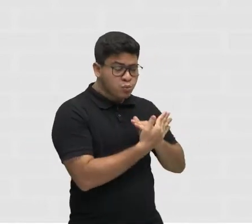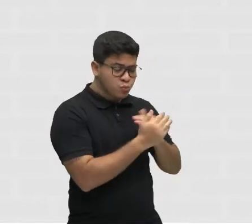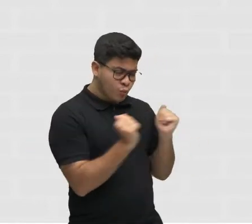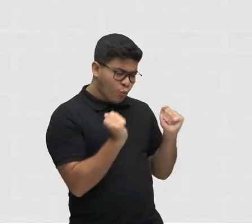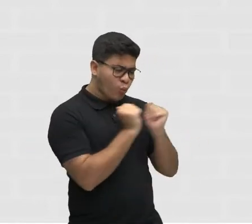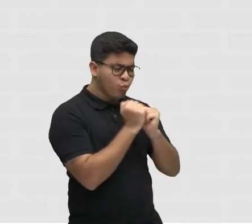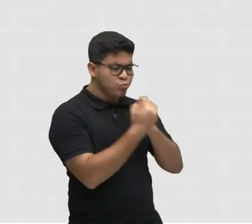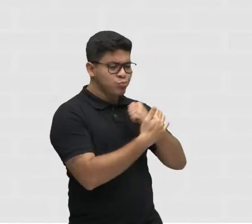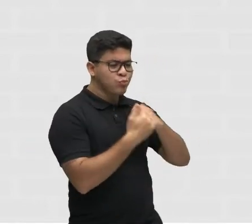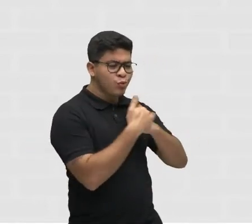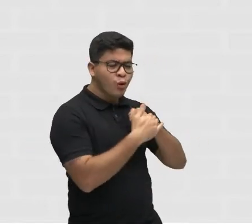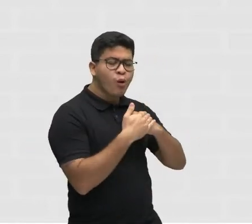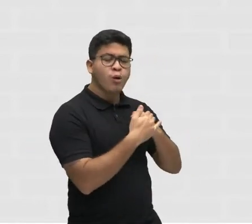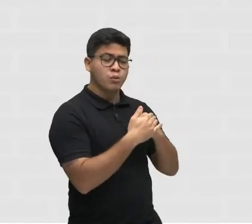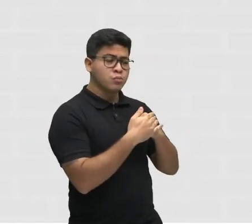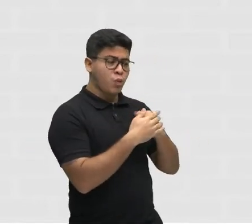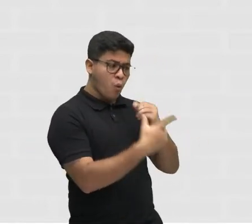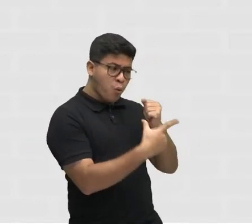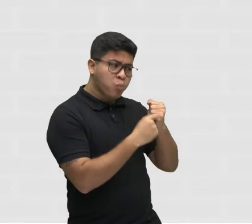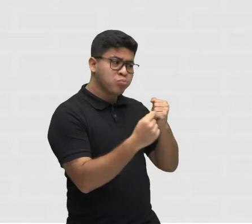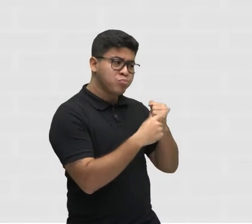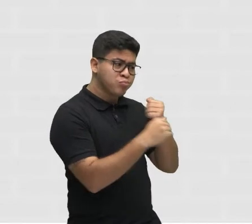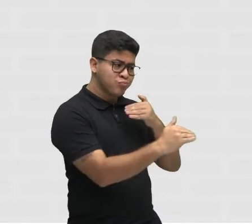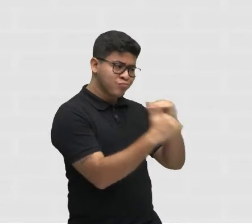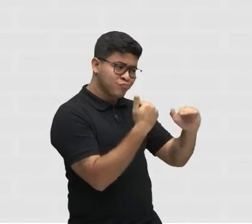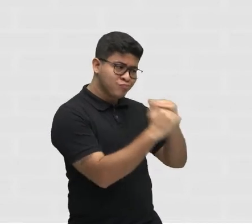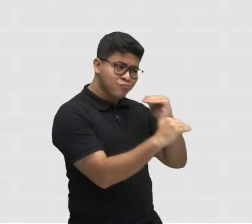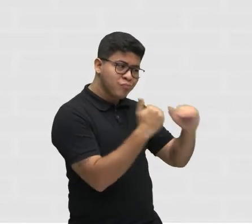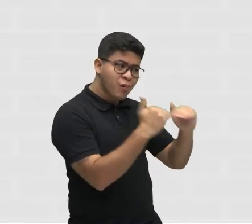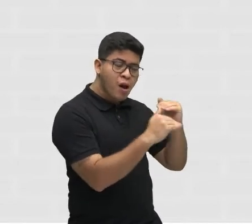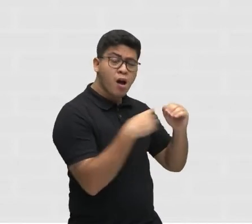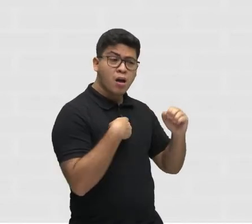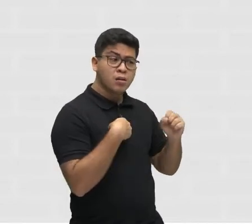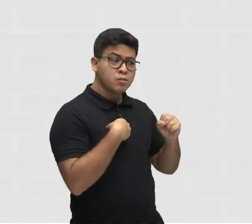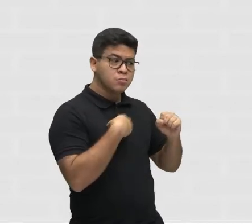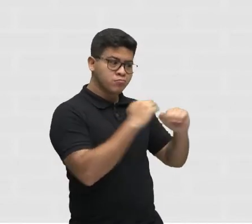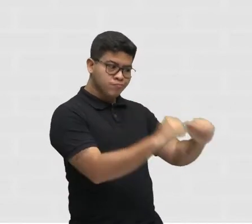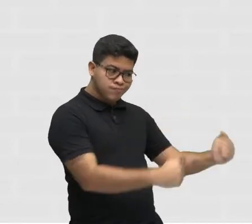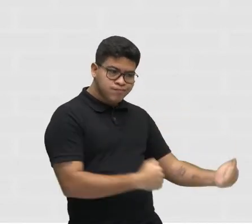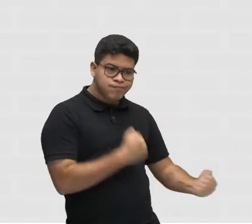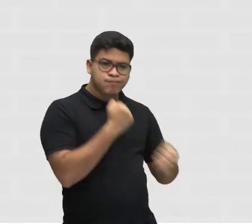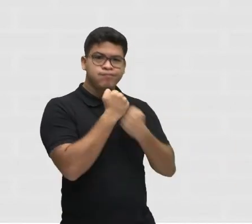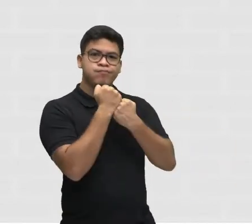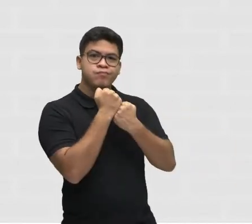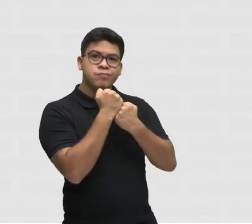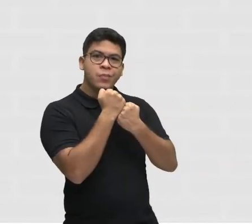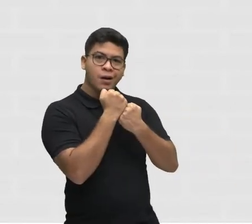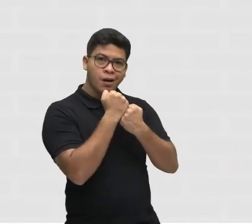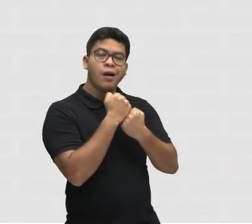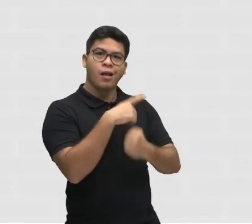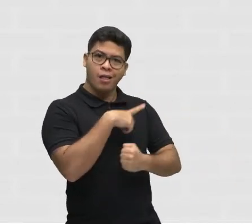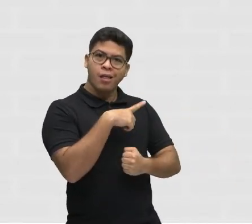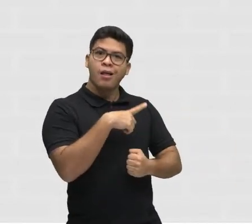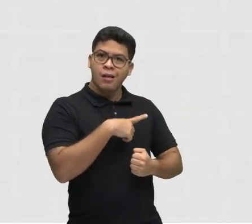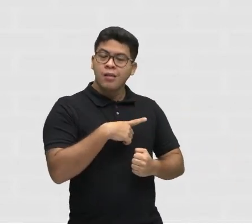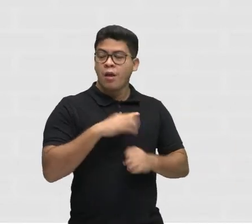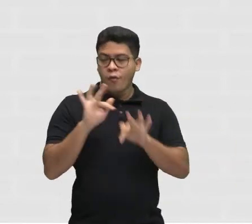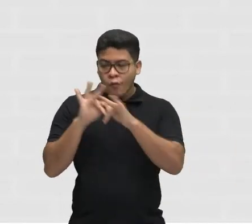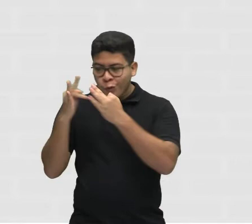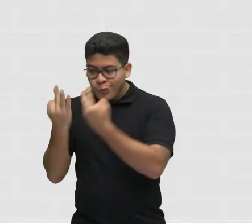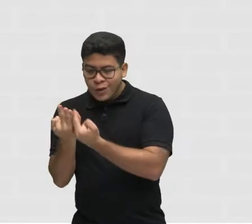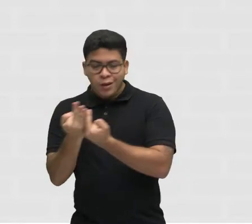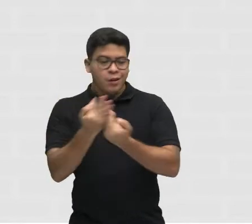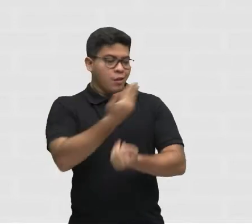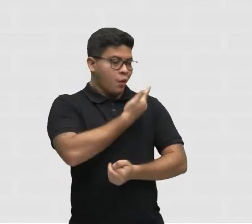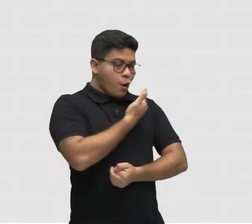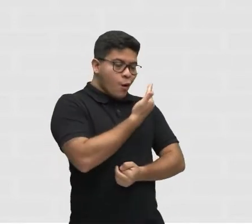conversa comigo hoje, me responde aqui no WhatsApp, eu vou me fortalecendo a partir das minhas redes de apoio. Então, eu tenho os meus amigos, tenho a família,